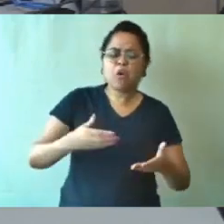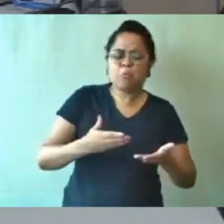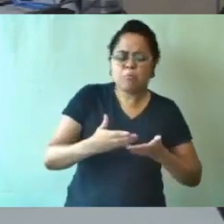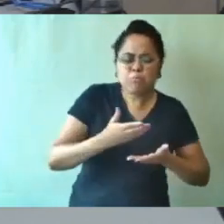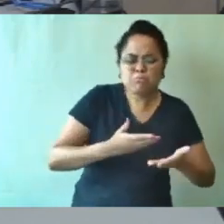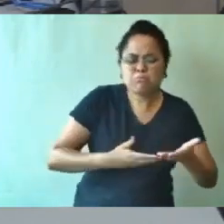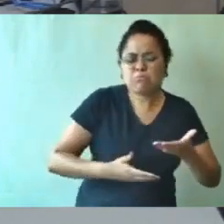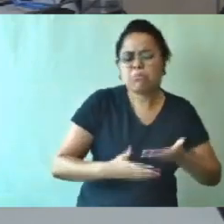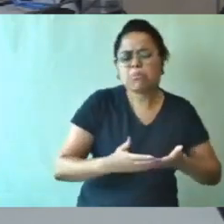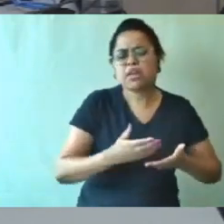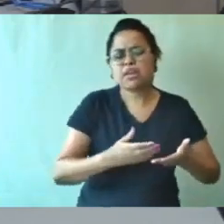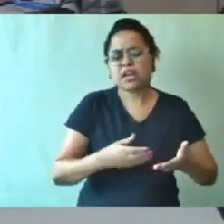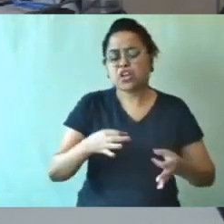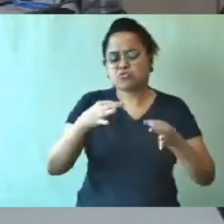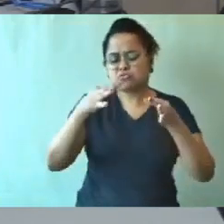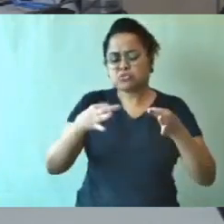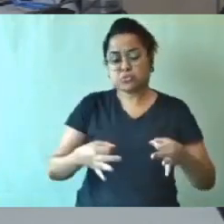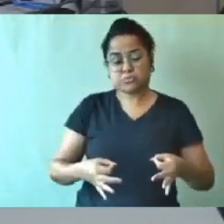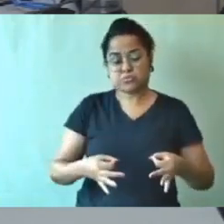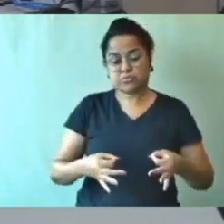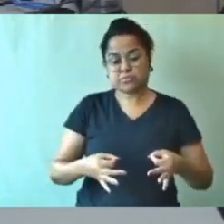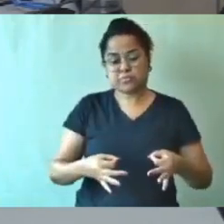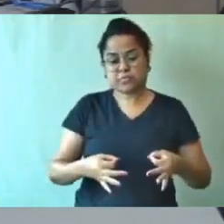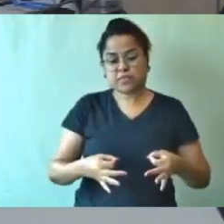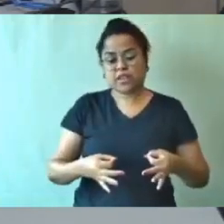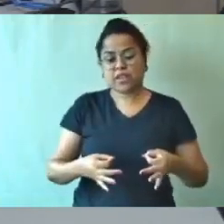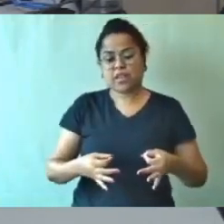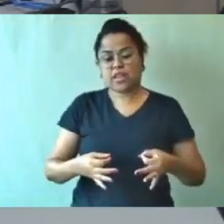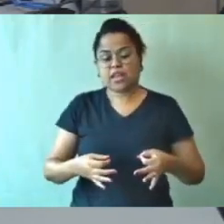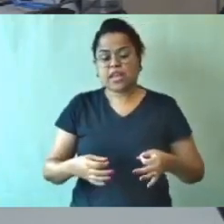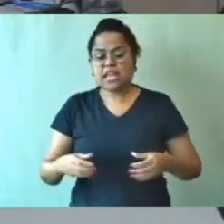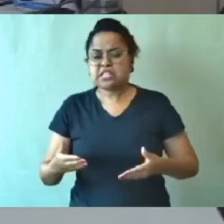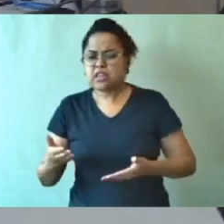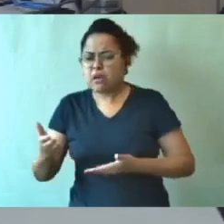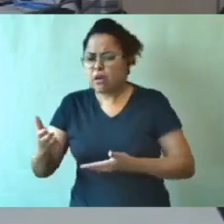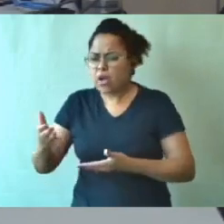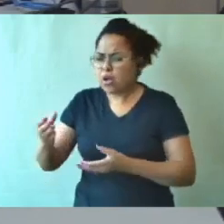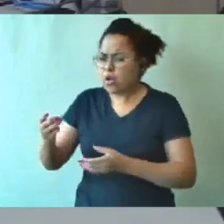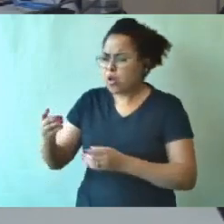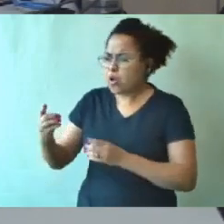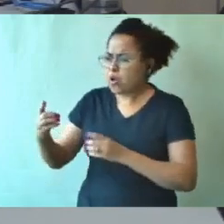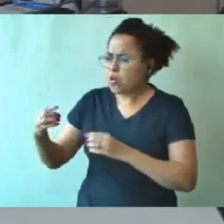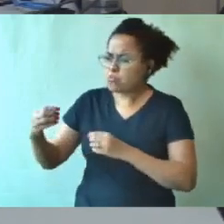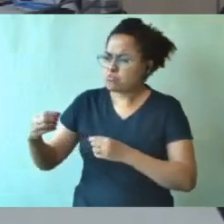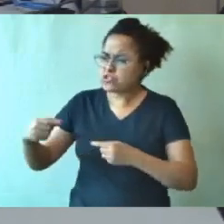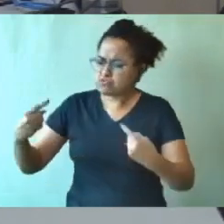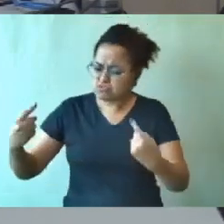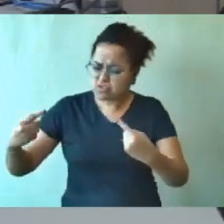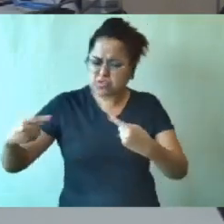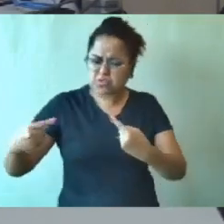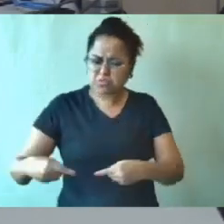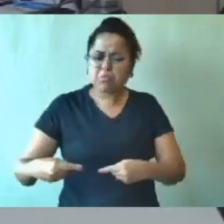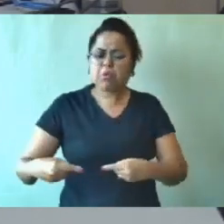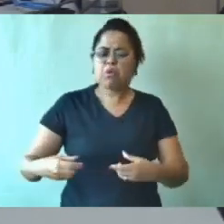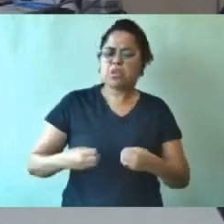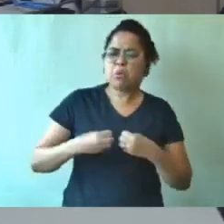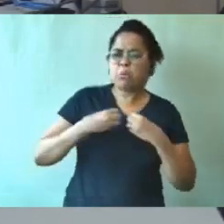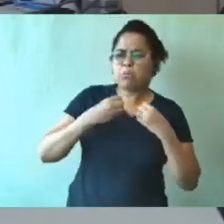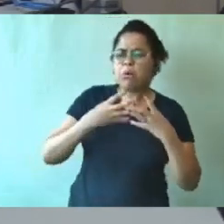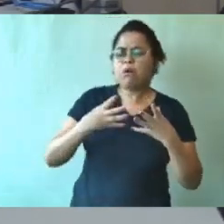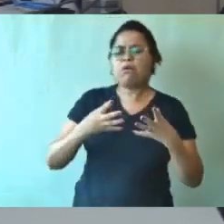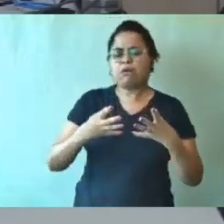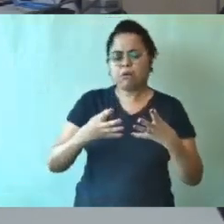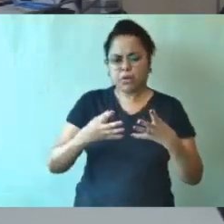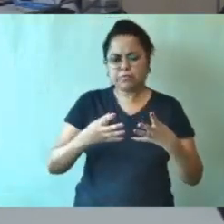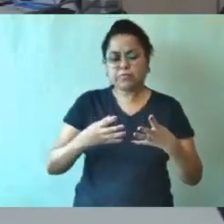concorrência plena faz com que qualquer empresa sempre queira melhorar, aumentar sua eficiência e entregar um melhor serviço.